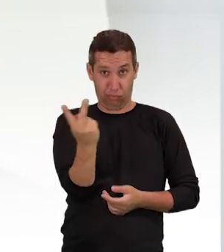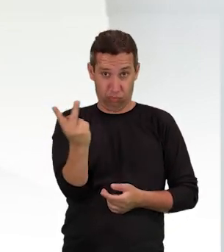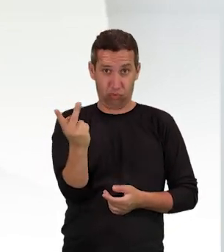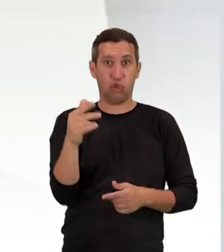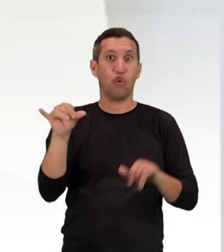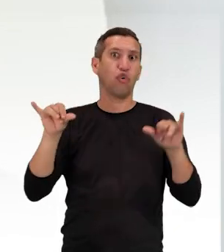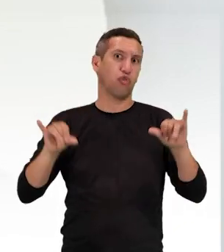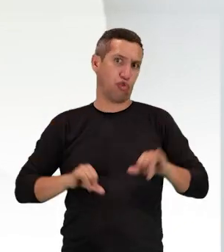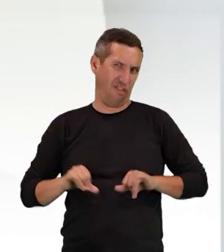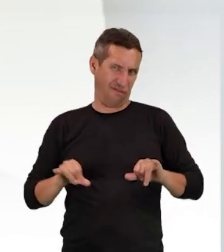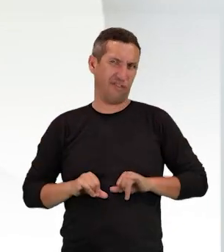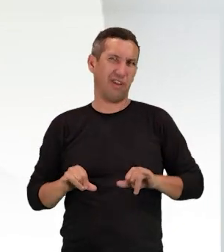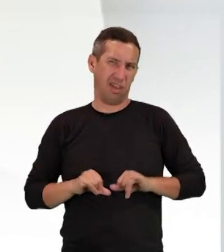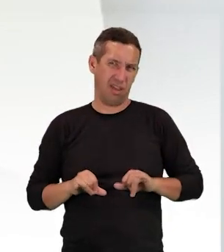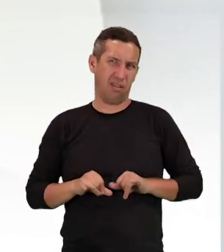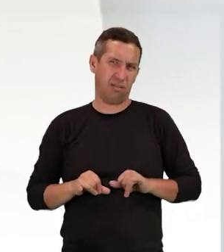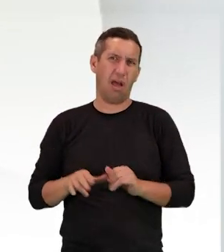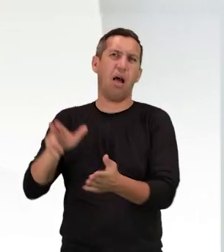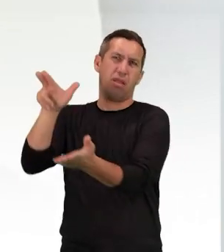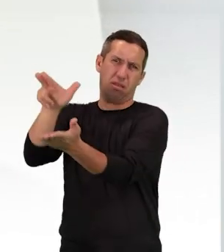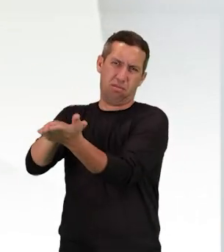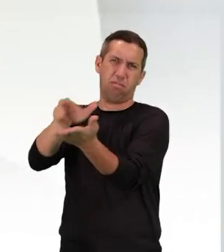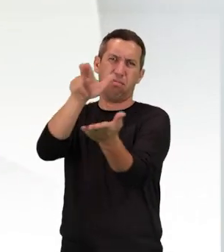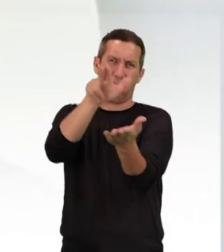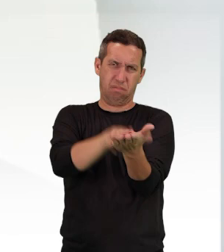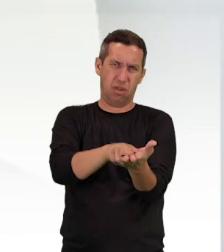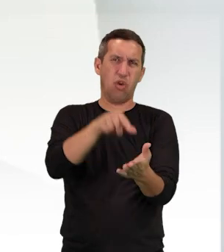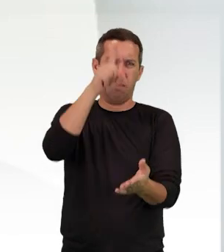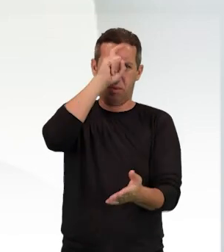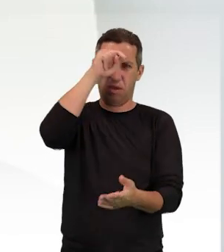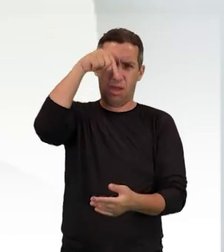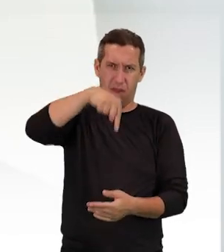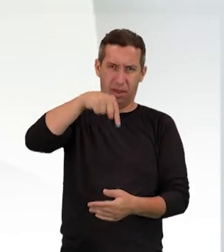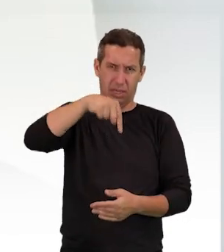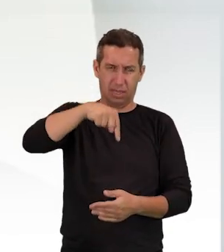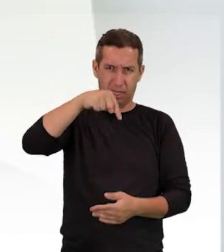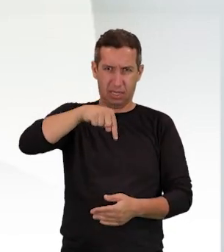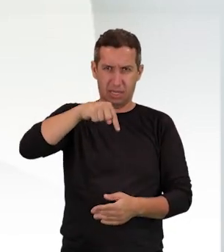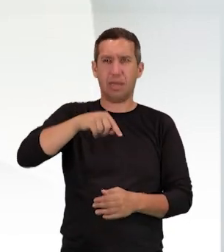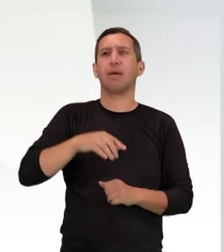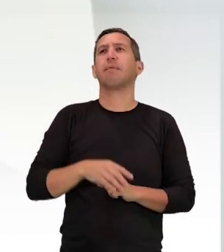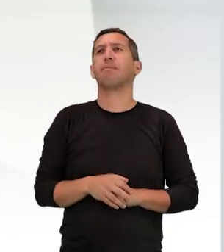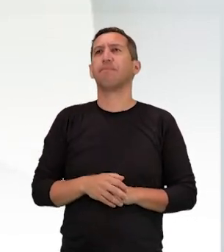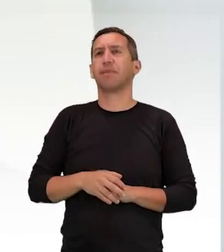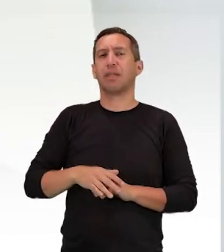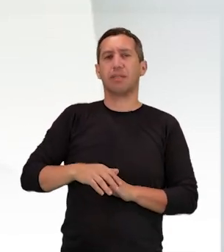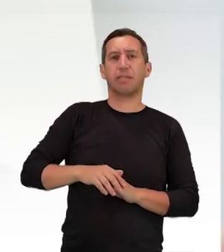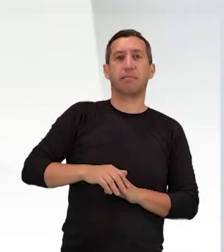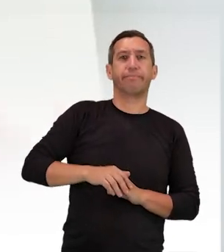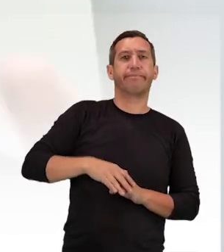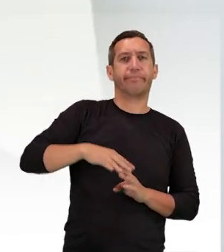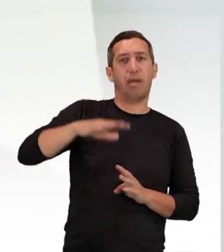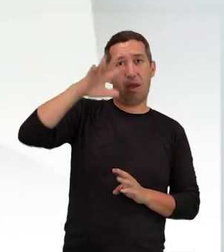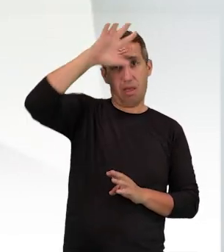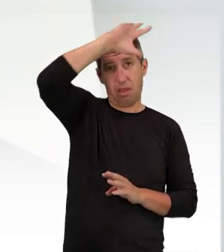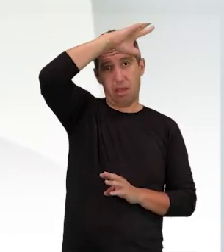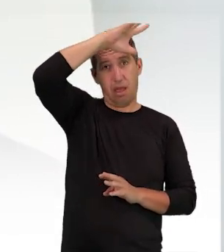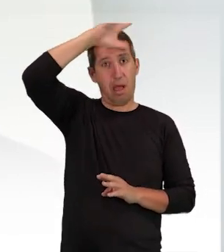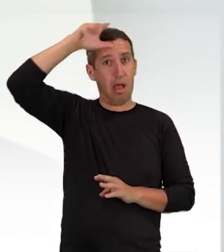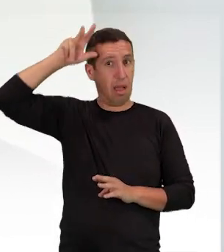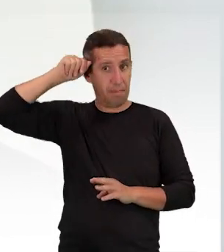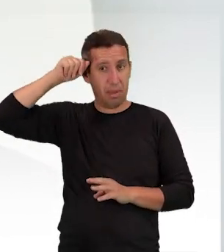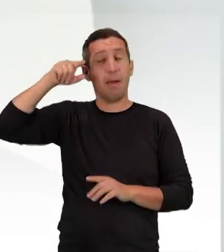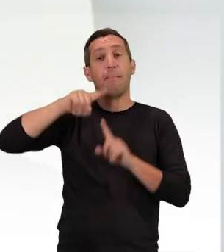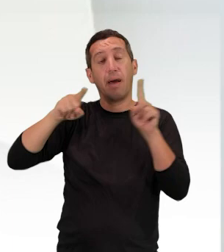tias que estavam sofrendo já estavam internadas em um hospital aqui da capital amazonense e, ao mesmo tempo, eu tinha que acompanhar